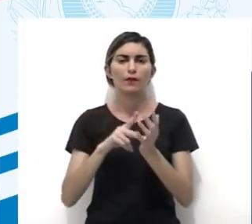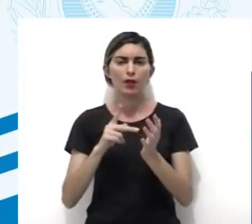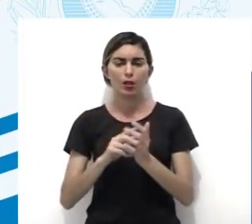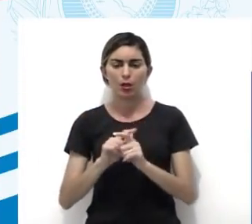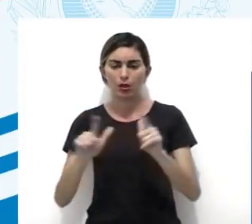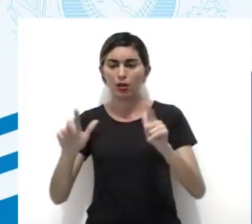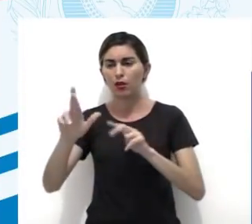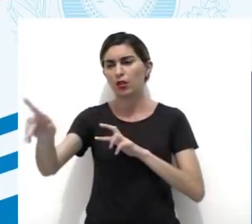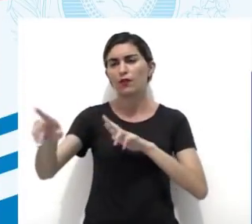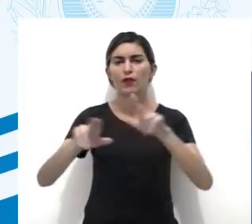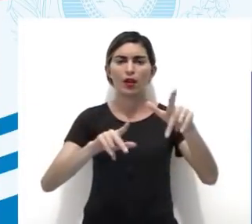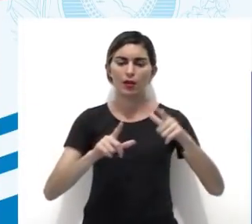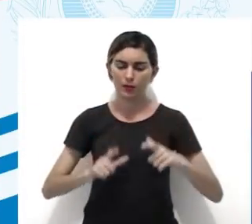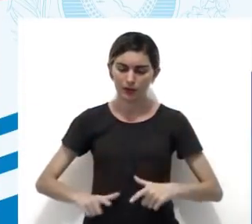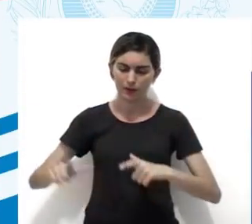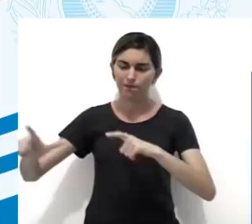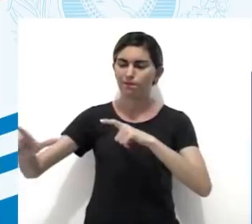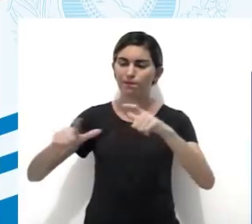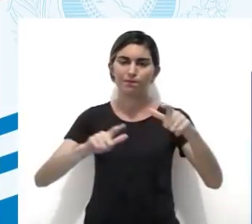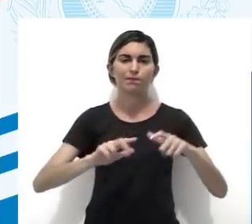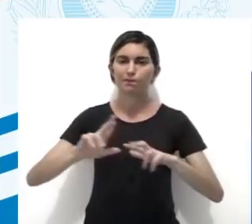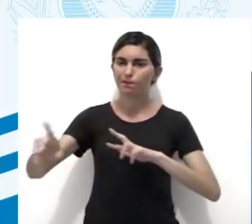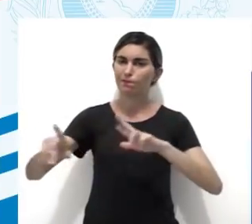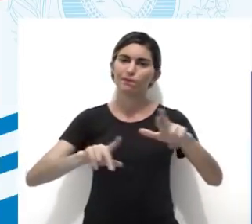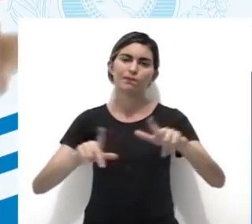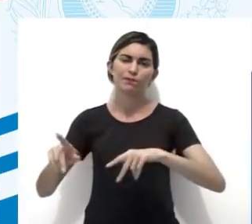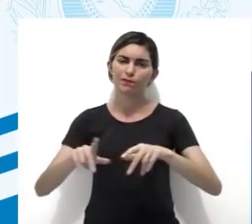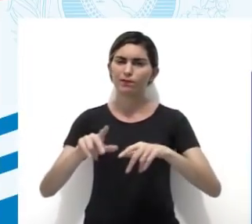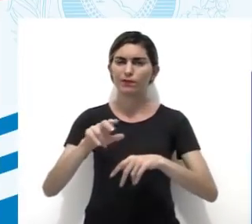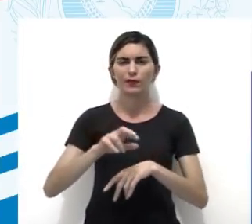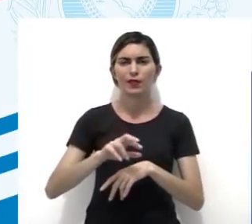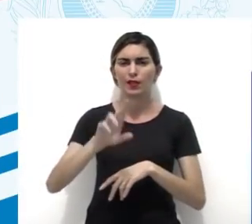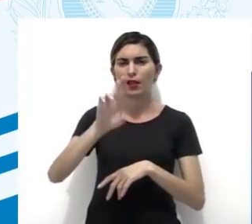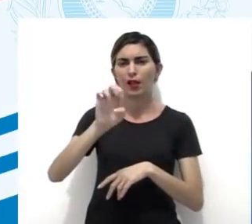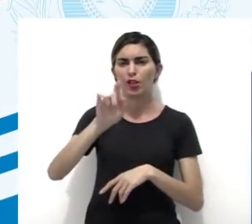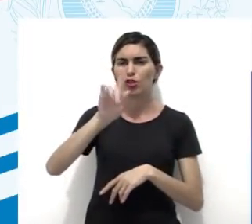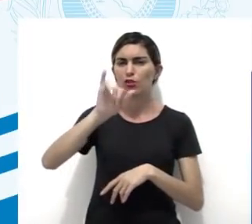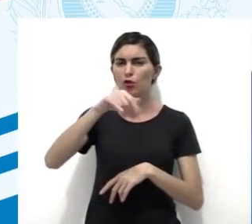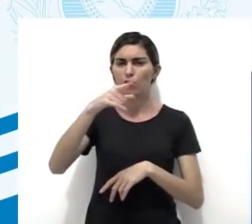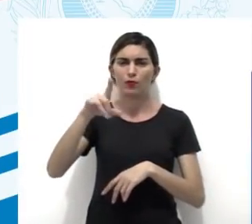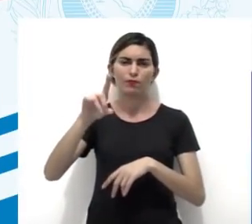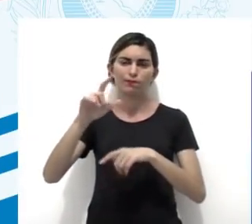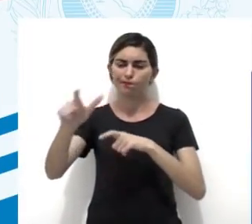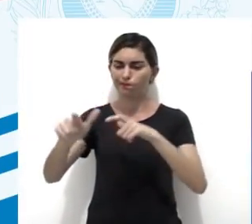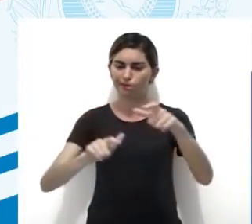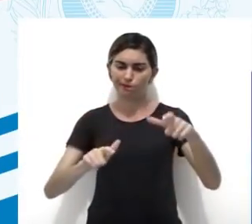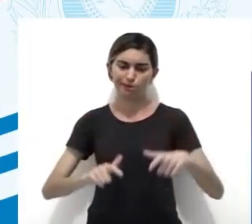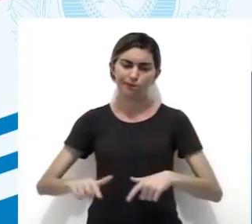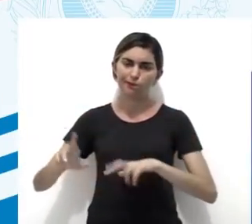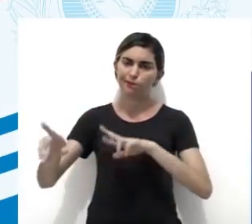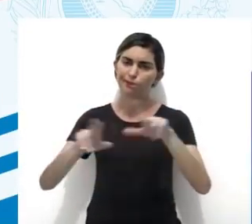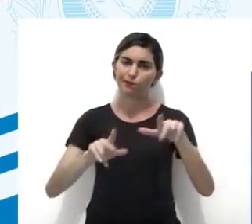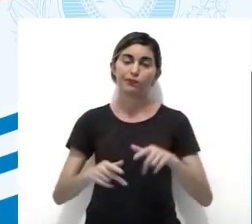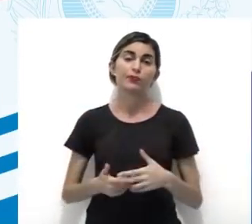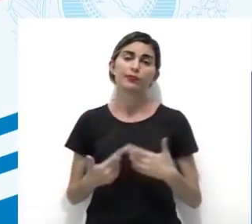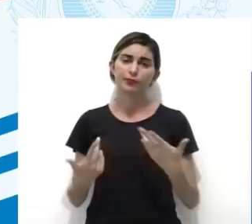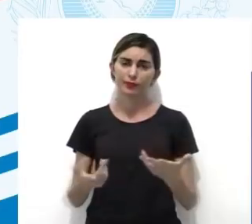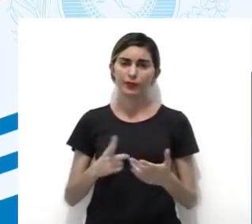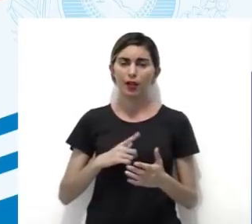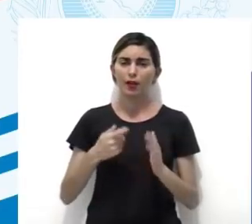enormes diferenças regionais, né? As diferenças regionais, elas estão presentes como peculiaridades,